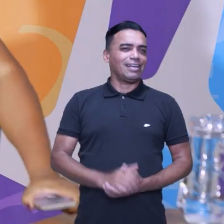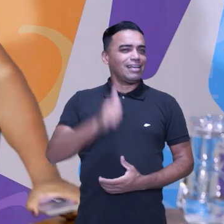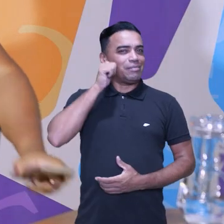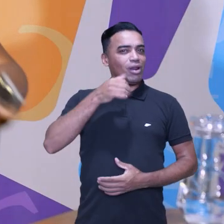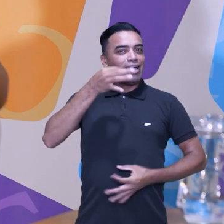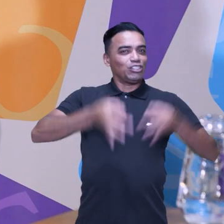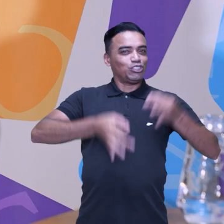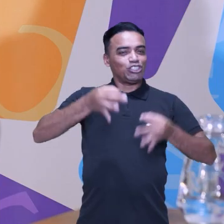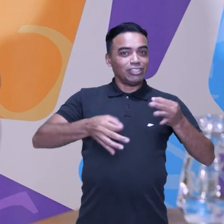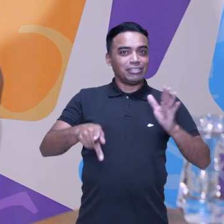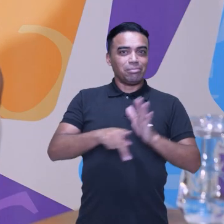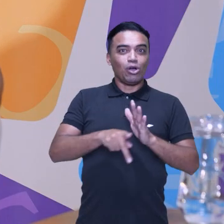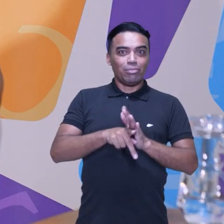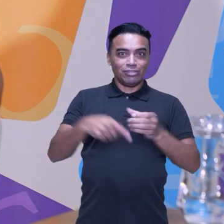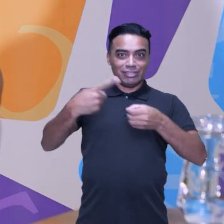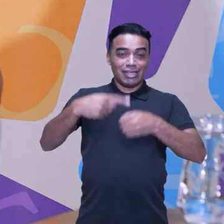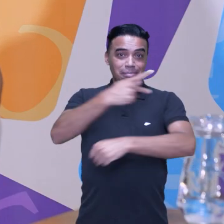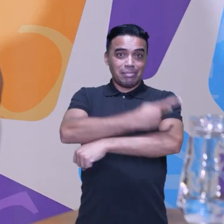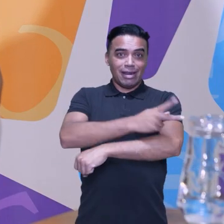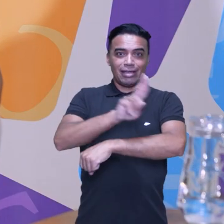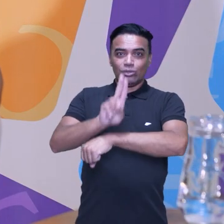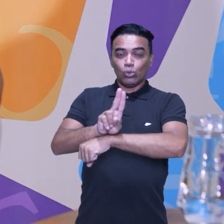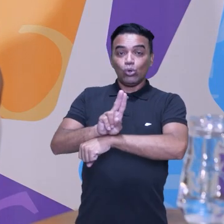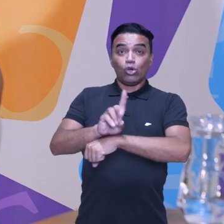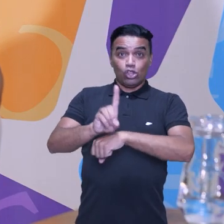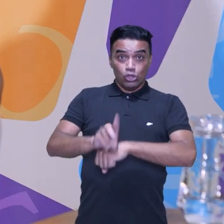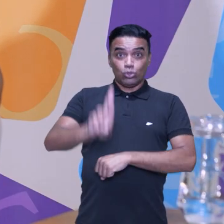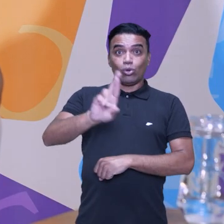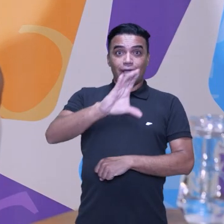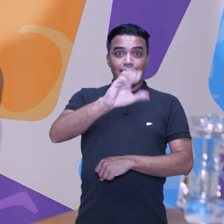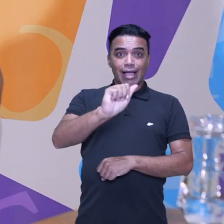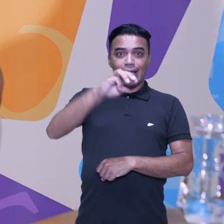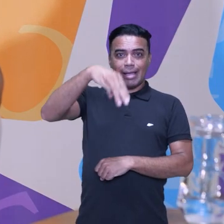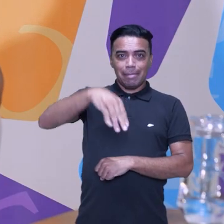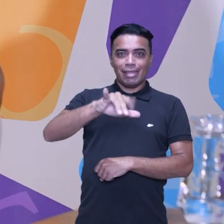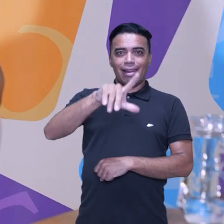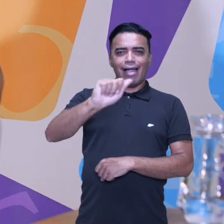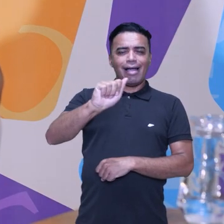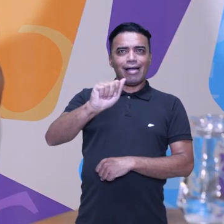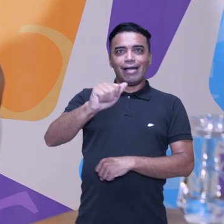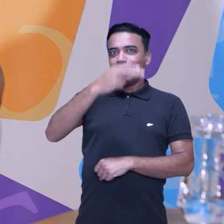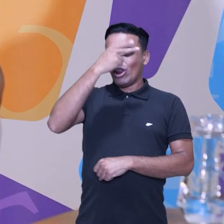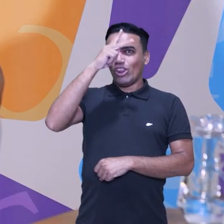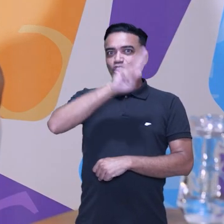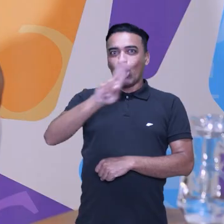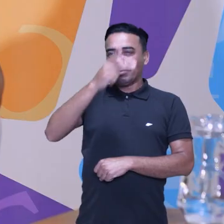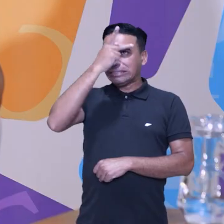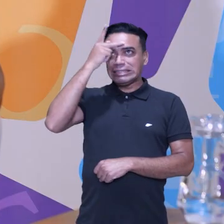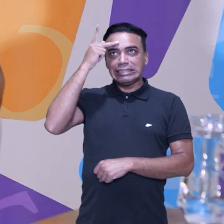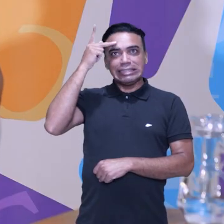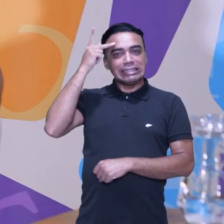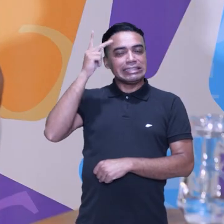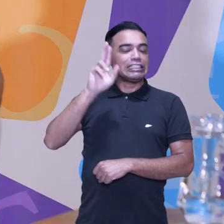evento. De frente ao palco foram dispostas inúmeras cadeiras destinadas à plateia. A apresentação se inicia com Rose Bispo